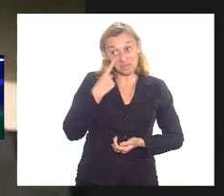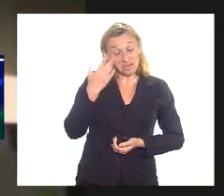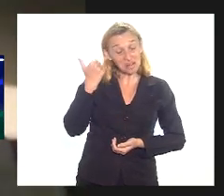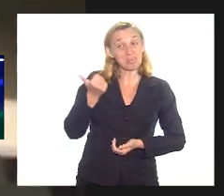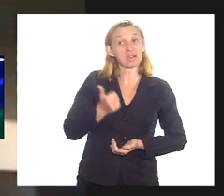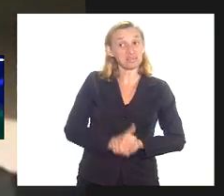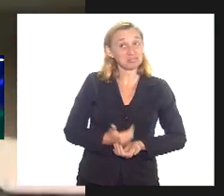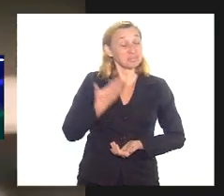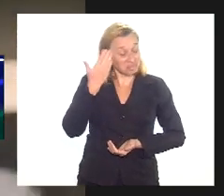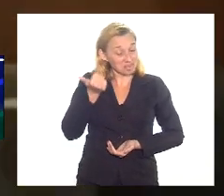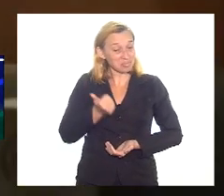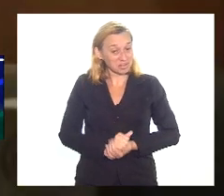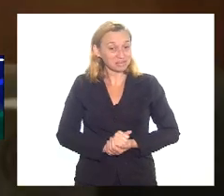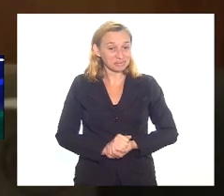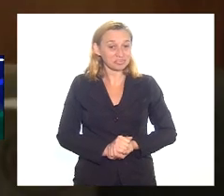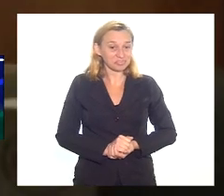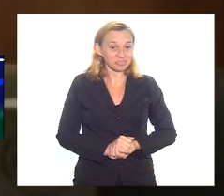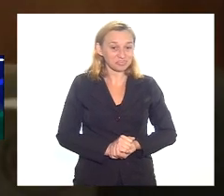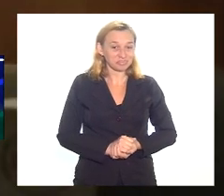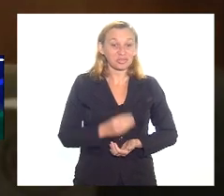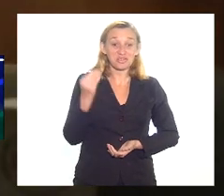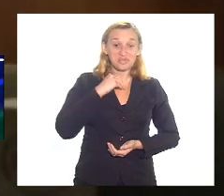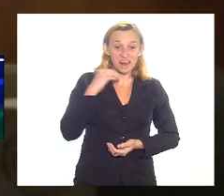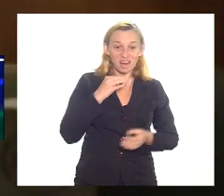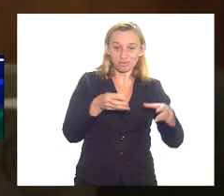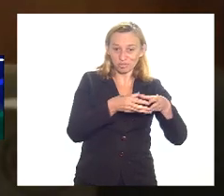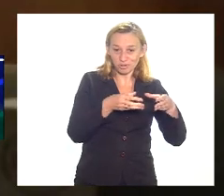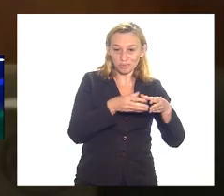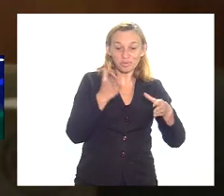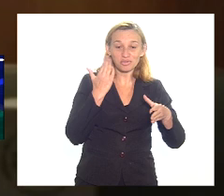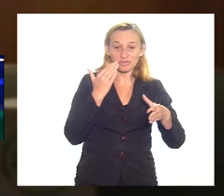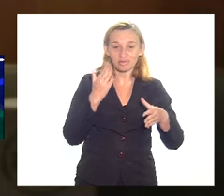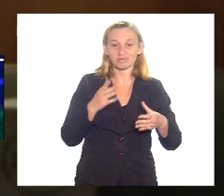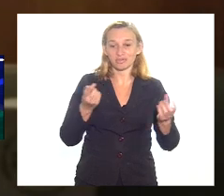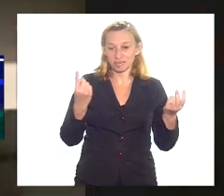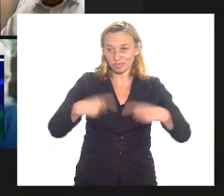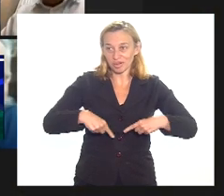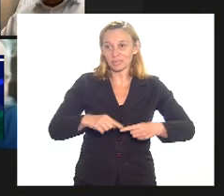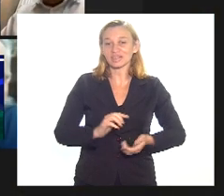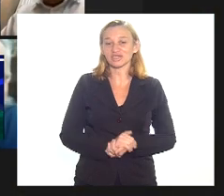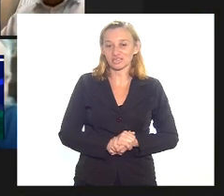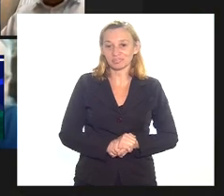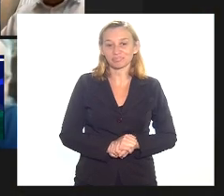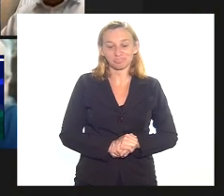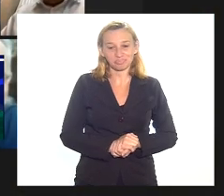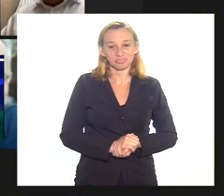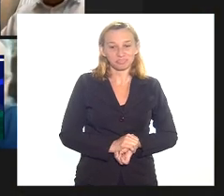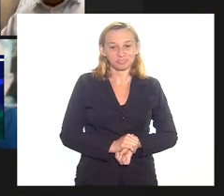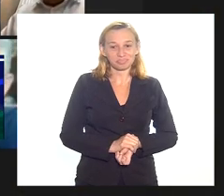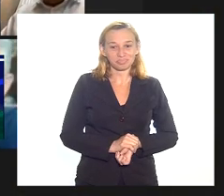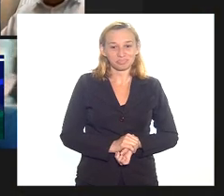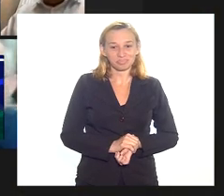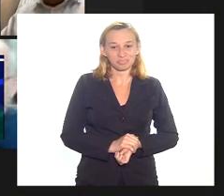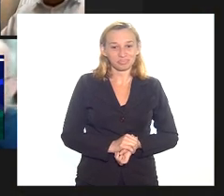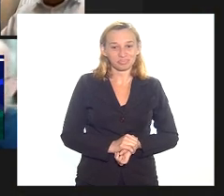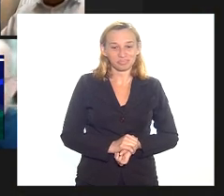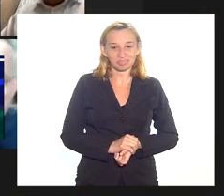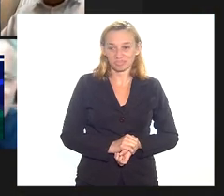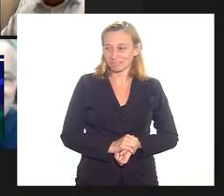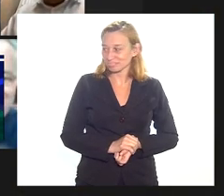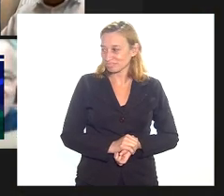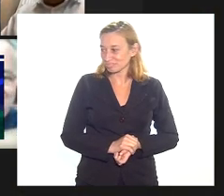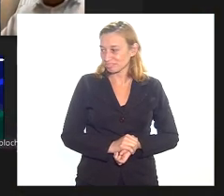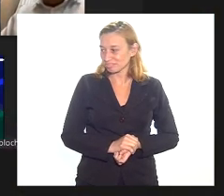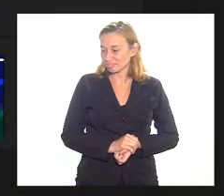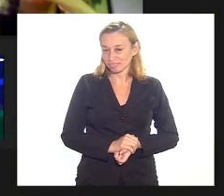Eu tô sabendo já, presidente. Botaram um time mais fraco. Vou jogar do seu time, presidente. Vamos embora. Bonito,